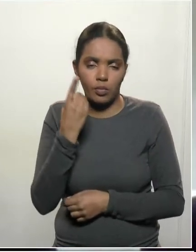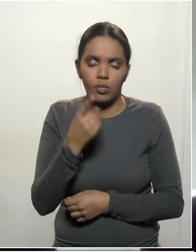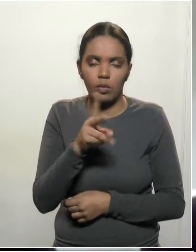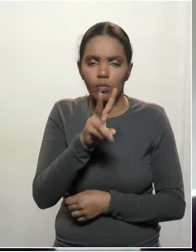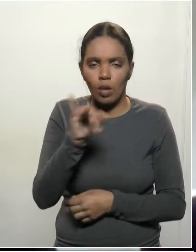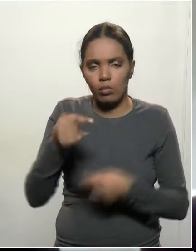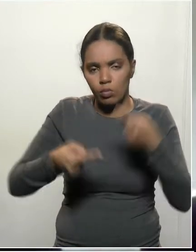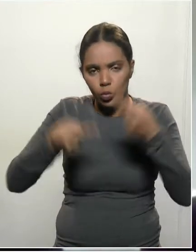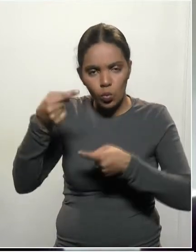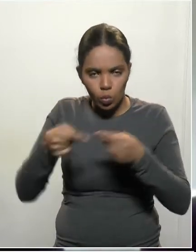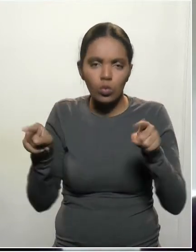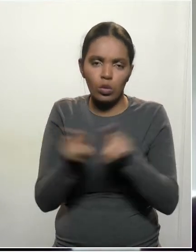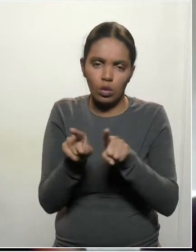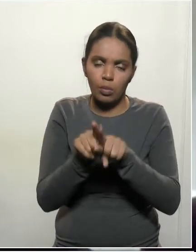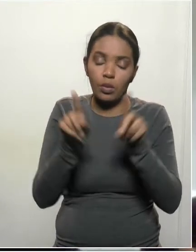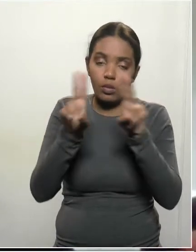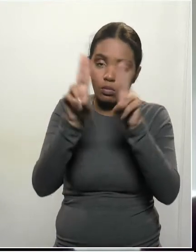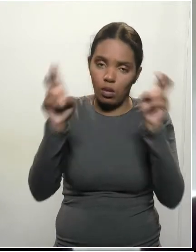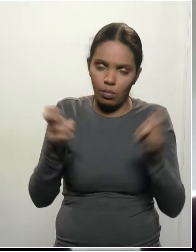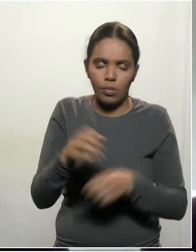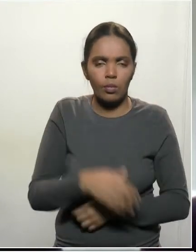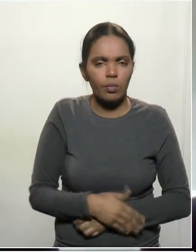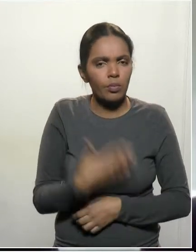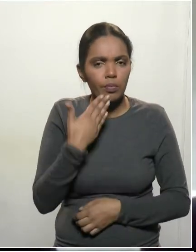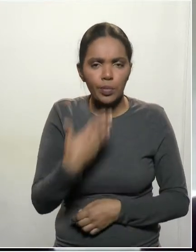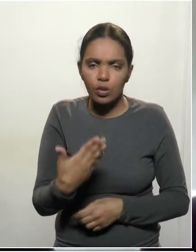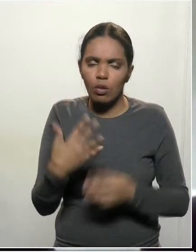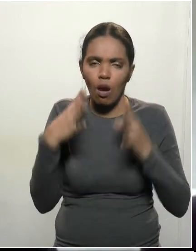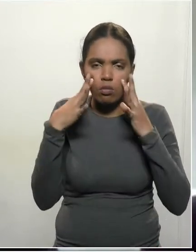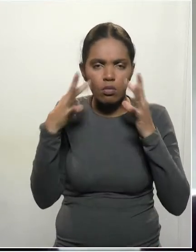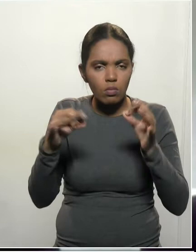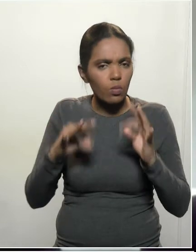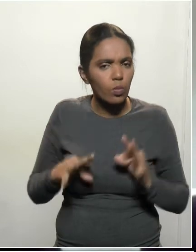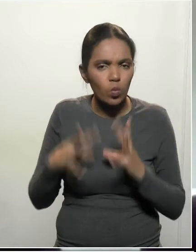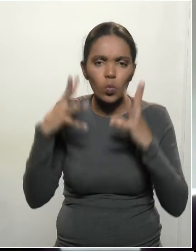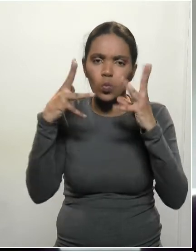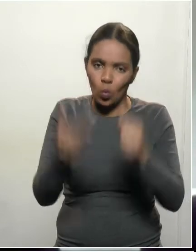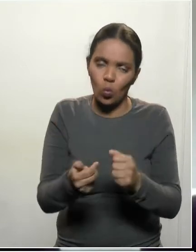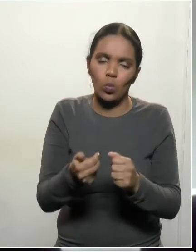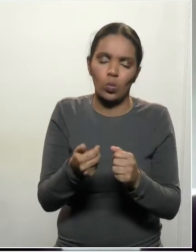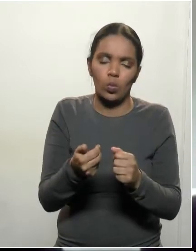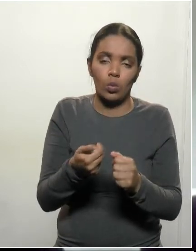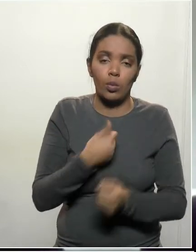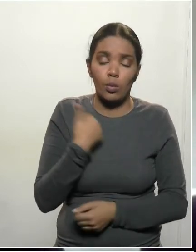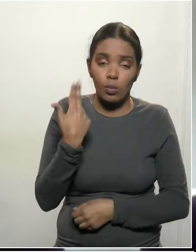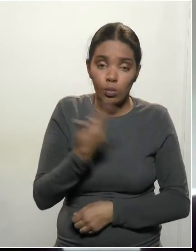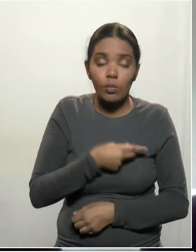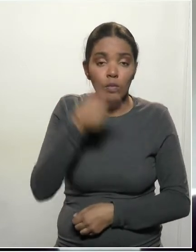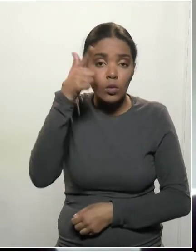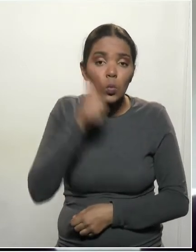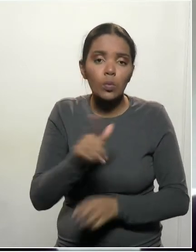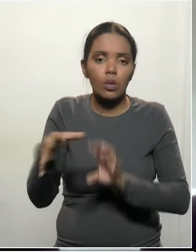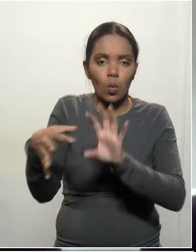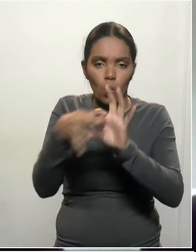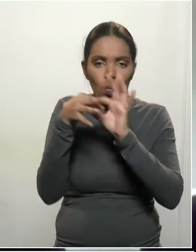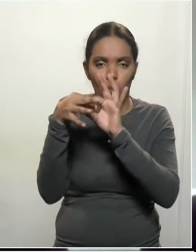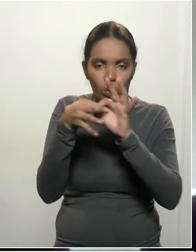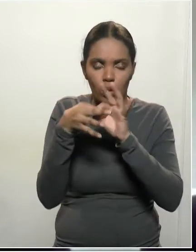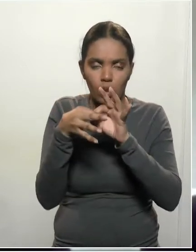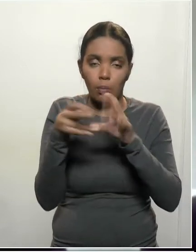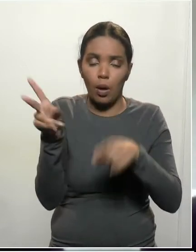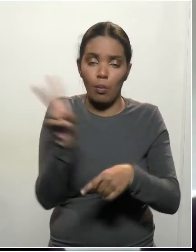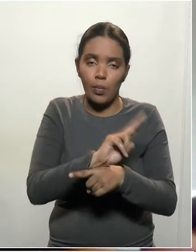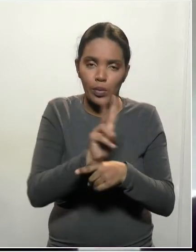estar debatendo esse tema, e de atenção de todos e todas, para que possamos nos unir em defesa da